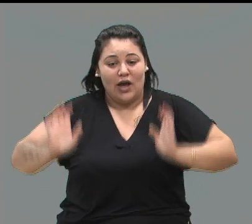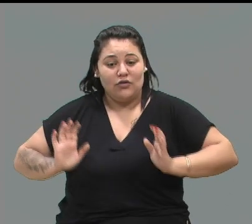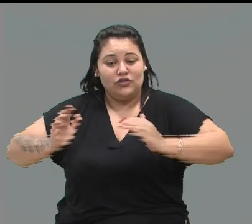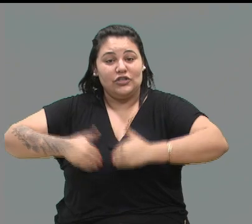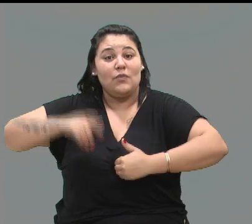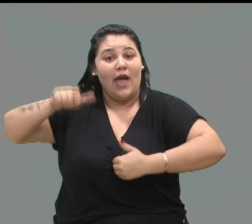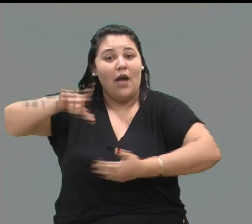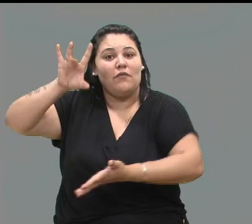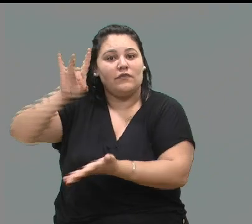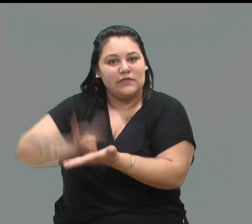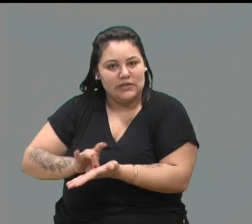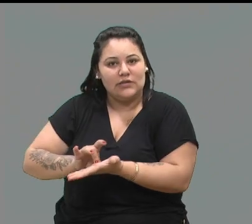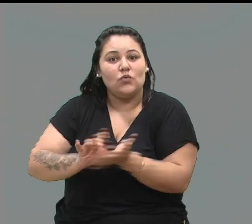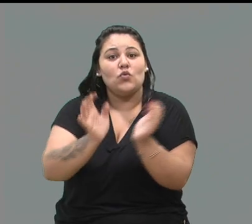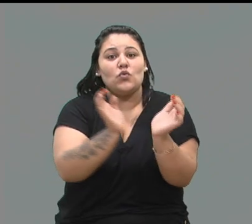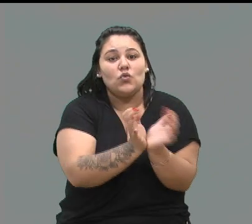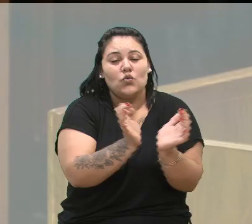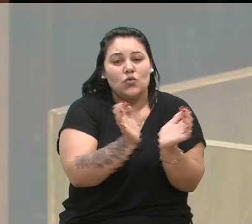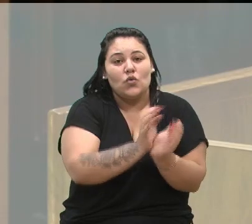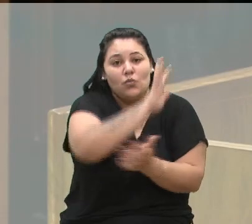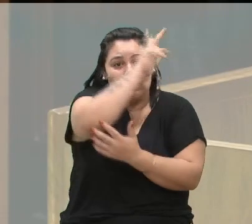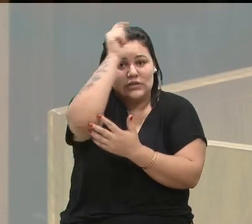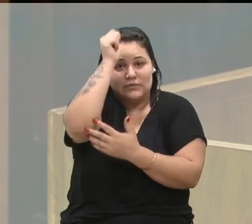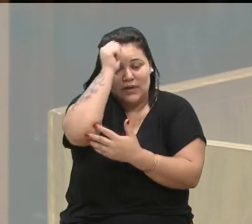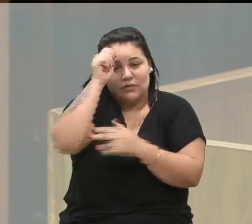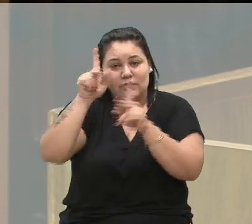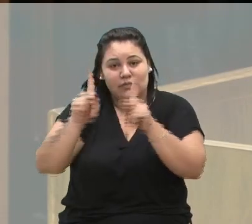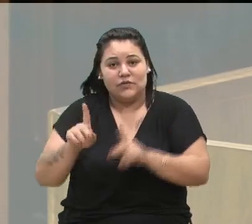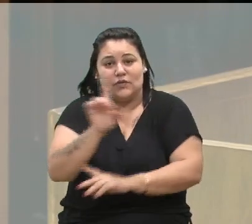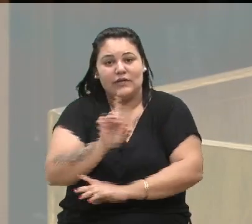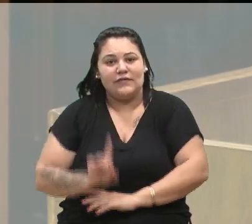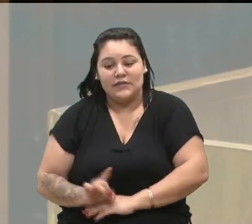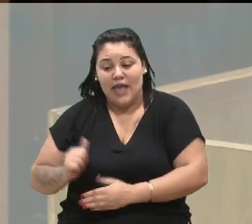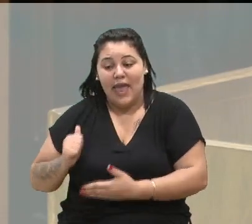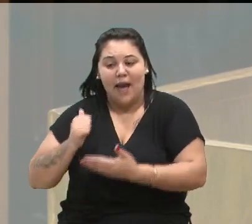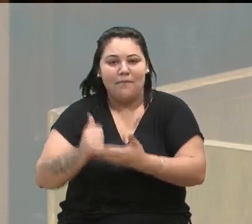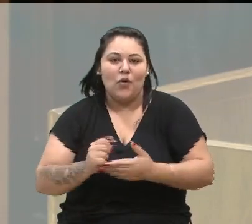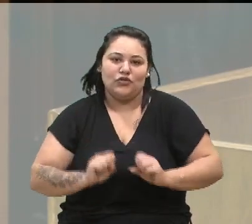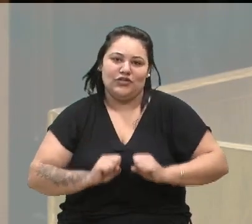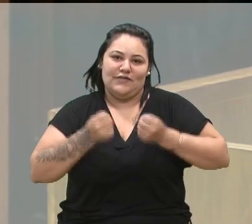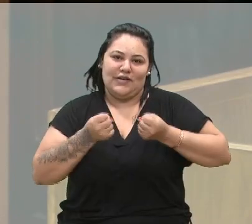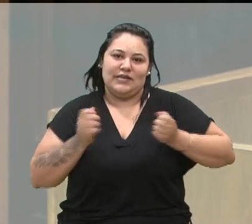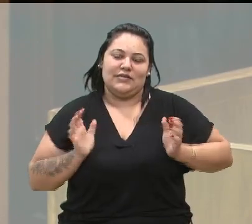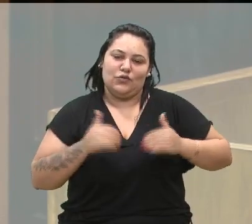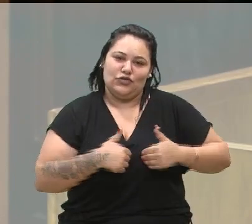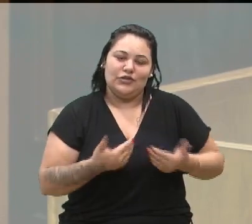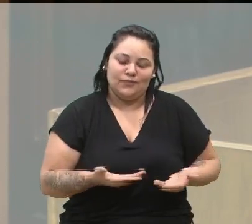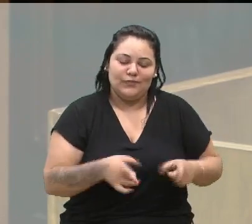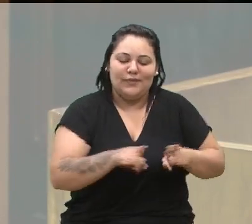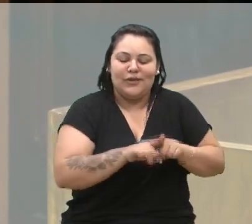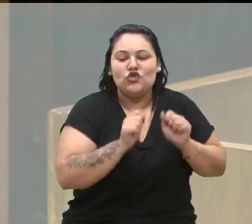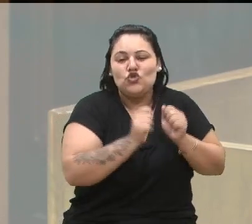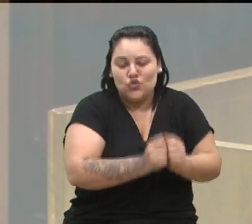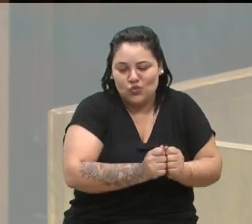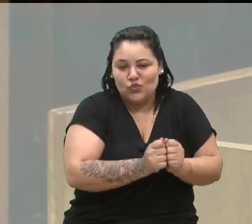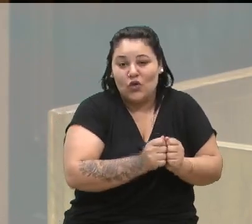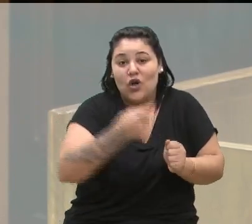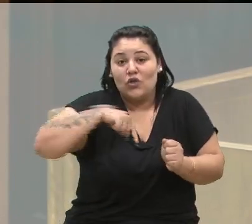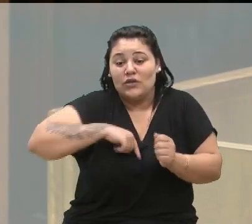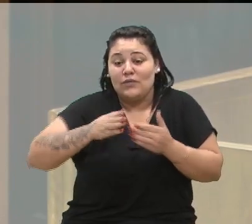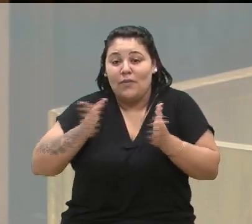realização do Conselho Municipal da Pessoa com Deficiência e apoio da Frente Parlamentar, né. Então, a gente tem a abertura